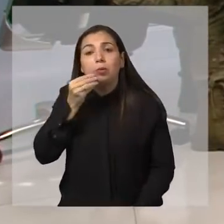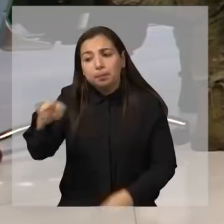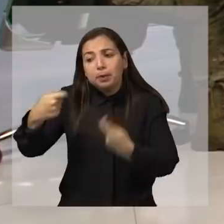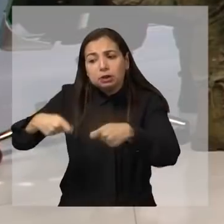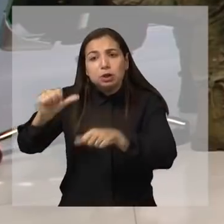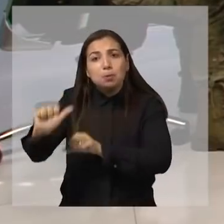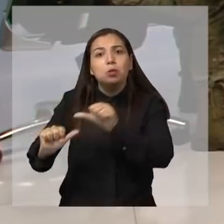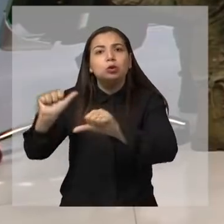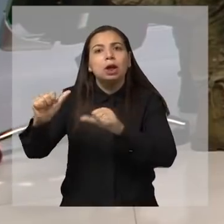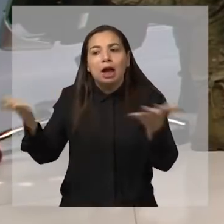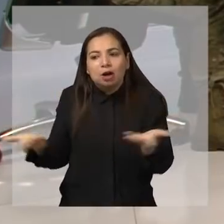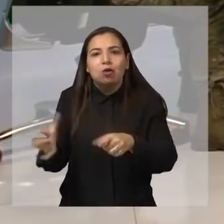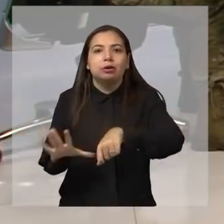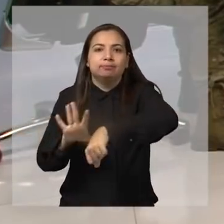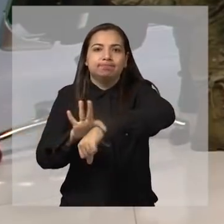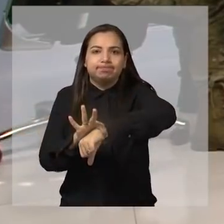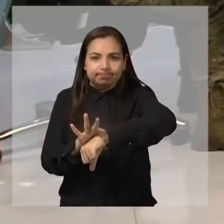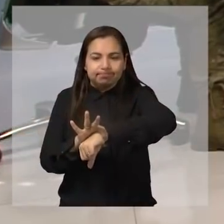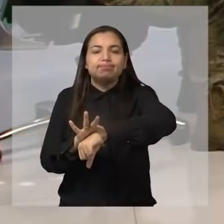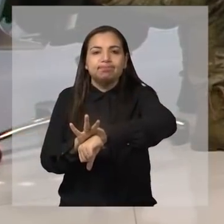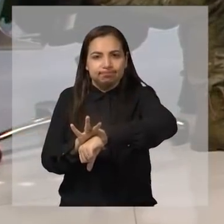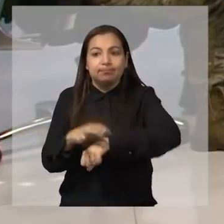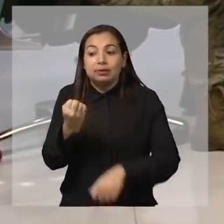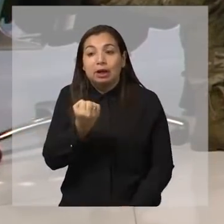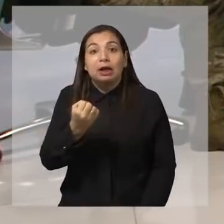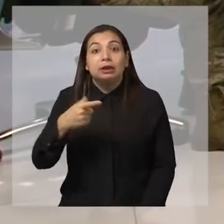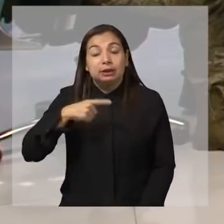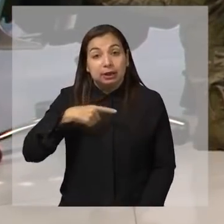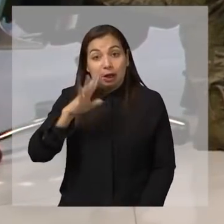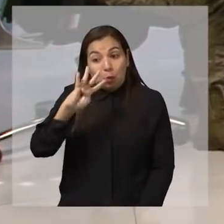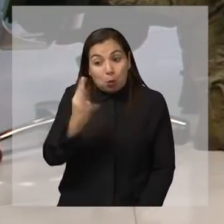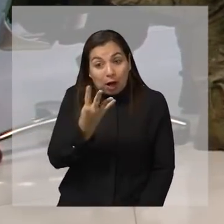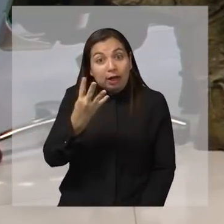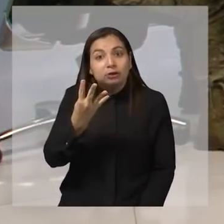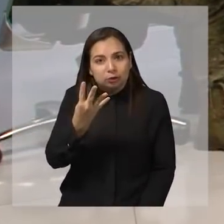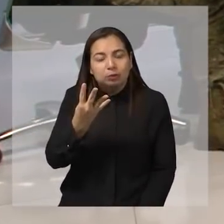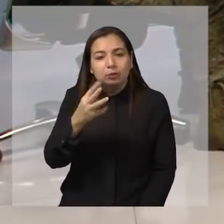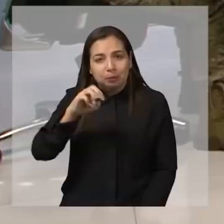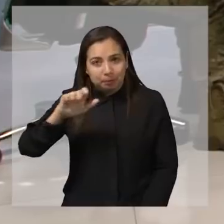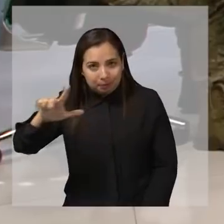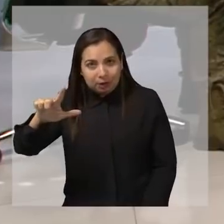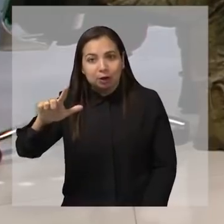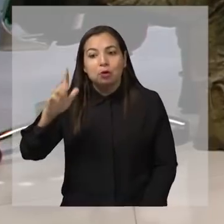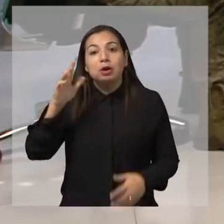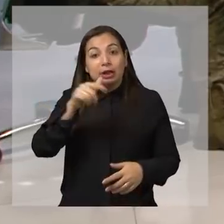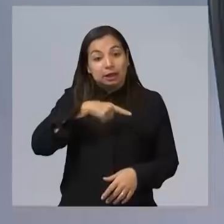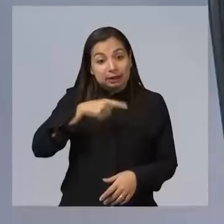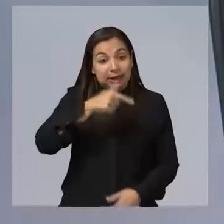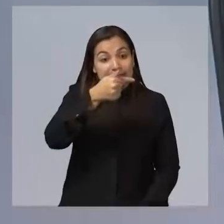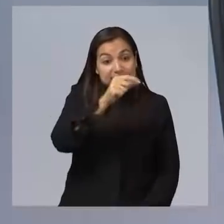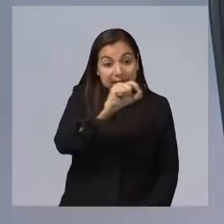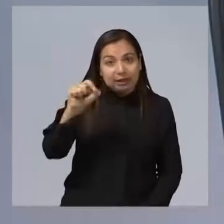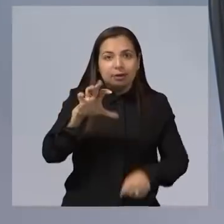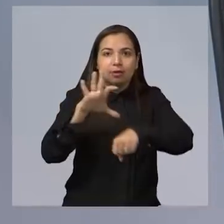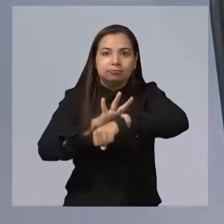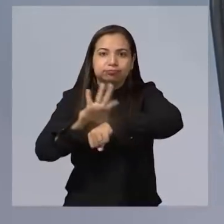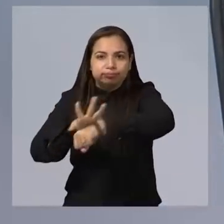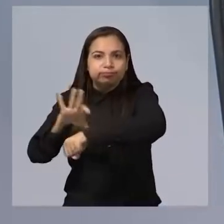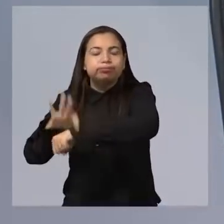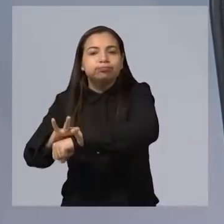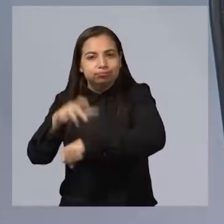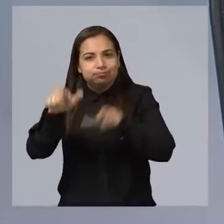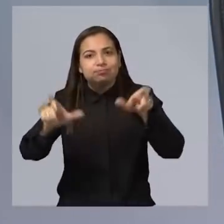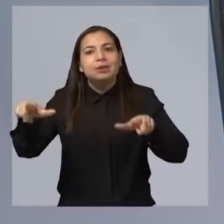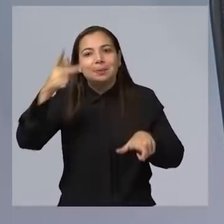colocamos na tornozeleira pessoas 700. Eu trouxe 4.000 e coloquei 700 na tornozeleira, só para o senhor ver que são várias frentes que as